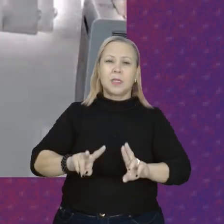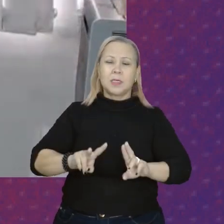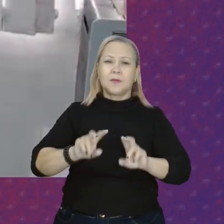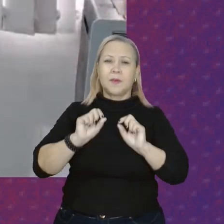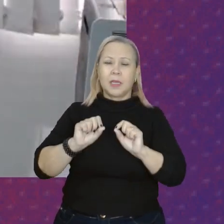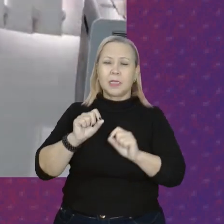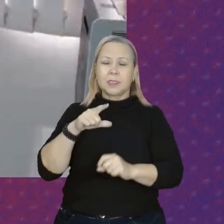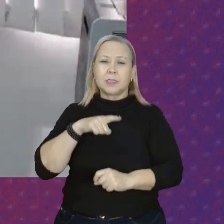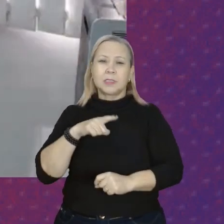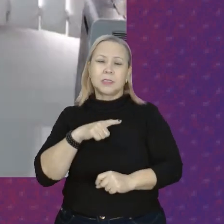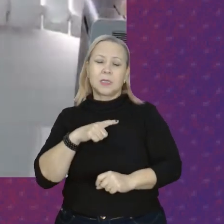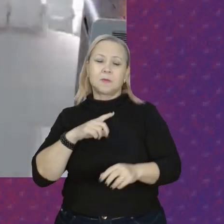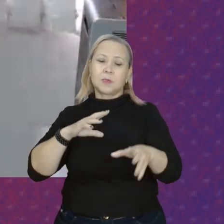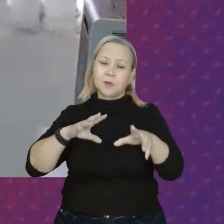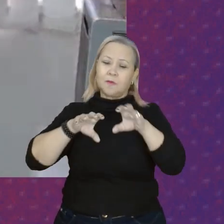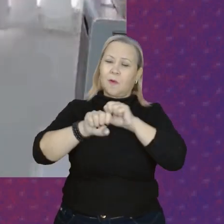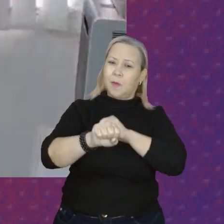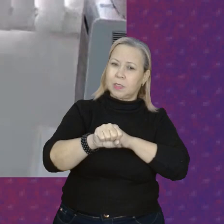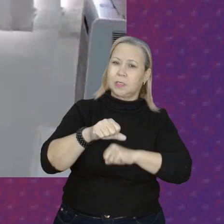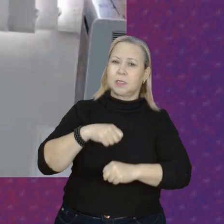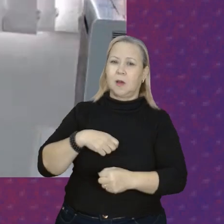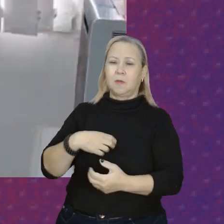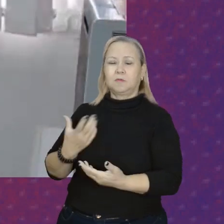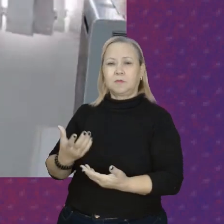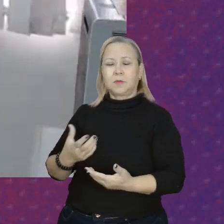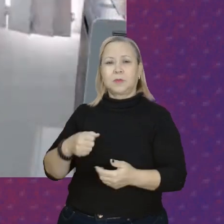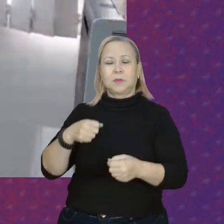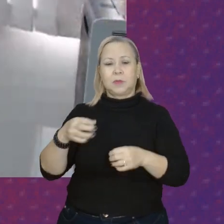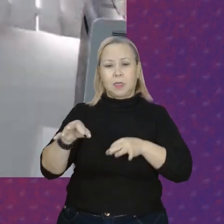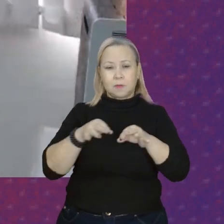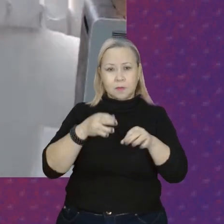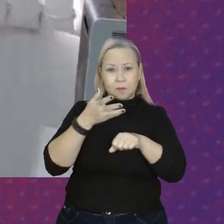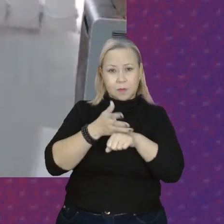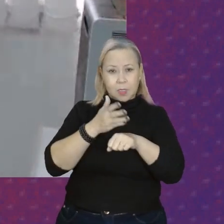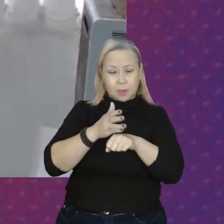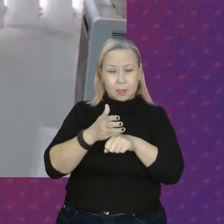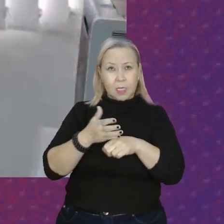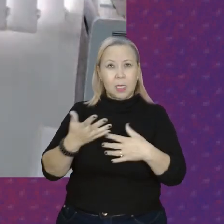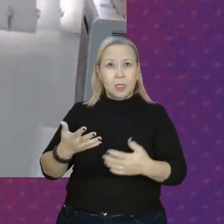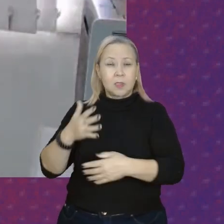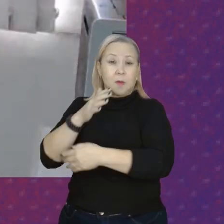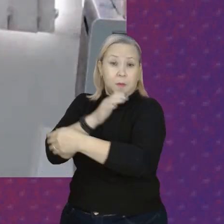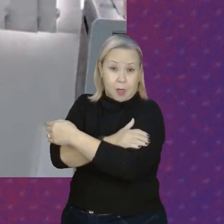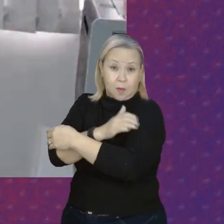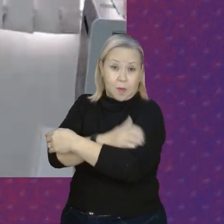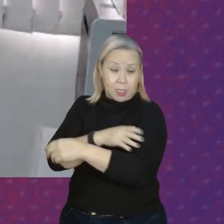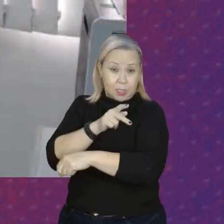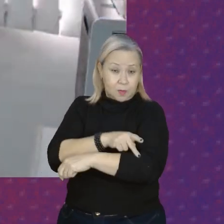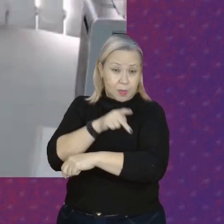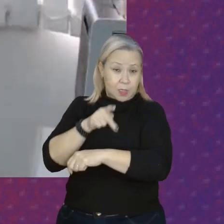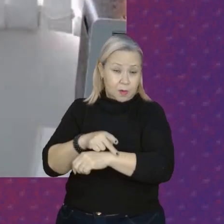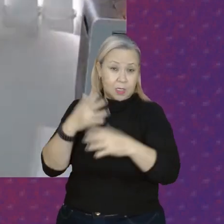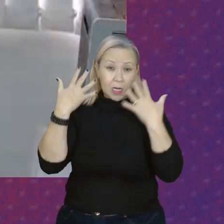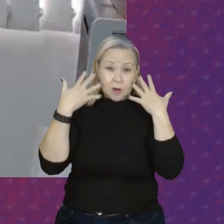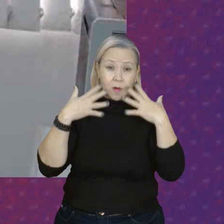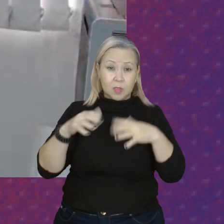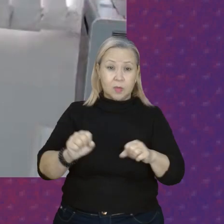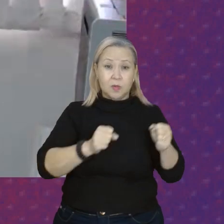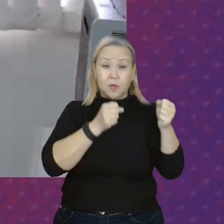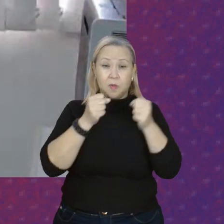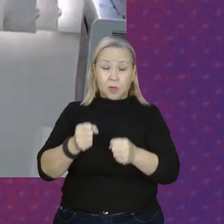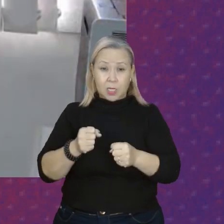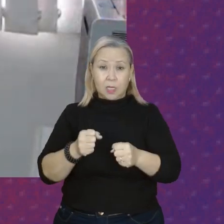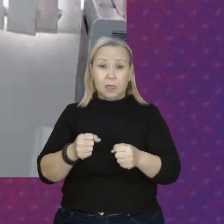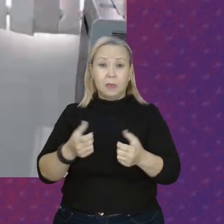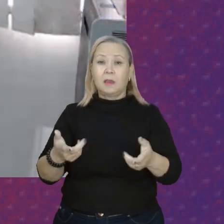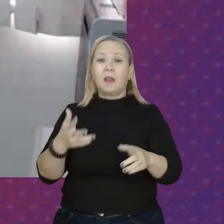pela nossa formação, né, pelo machismo pedagógico, naturalizamos o espaço de poder como um espaço